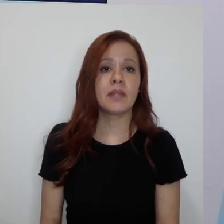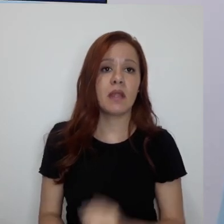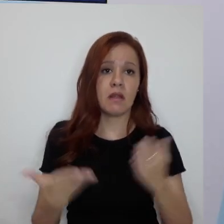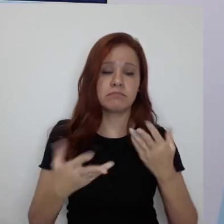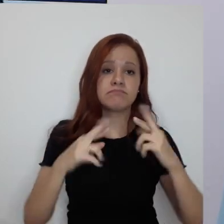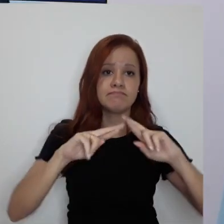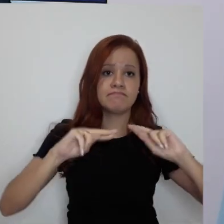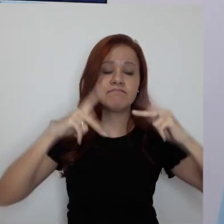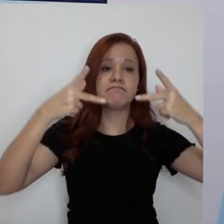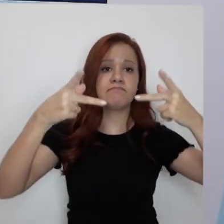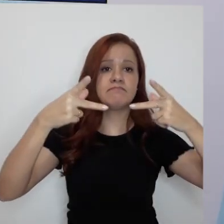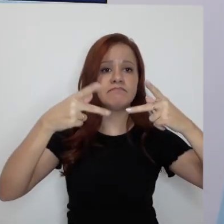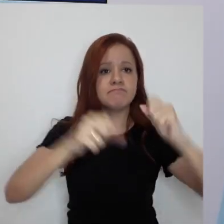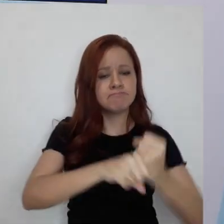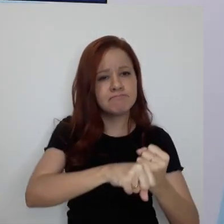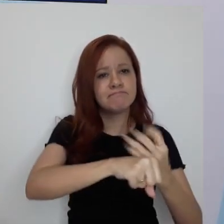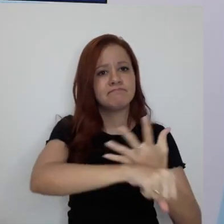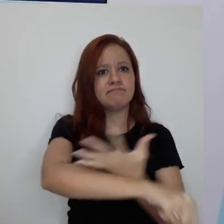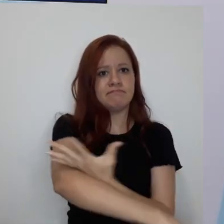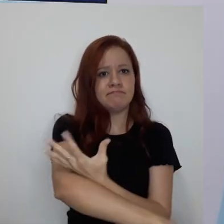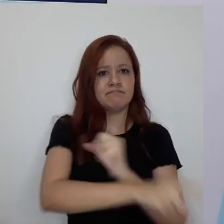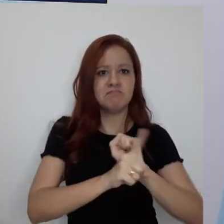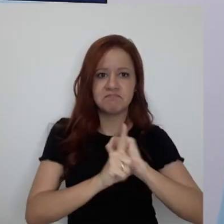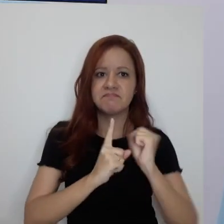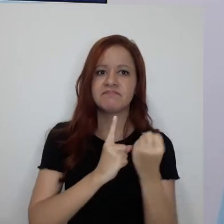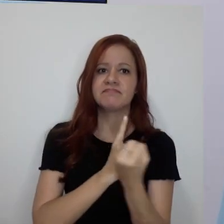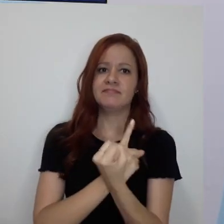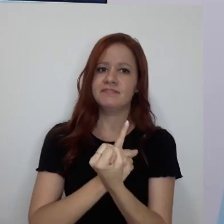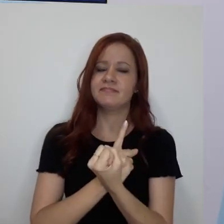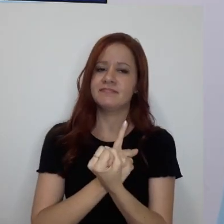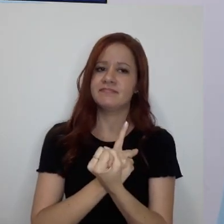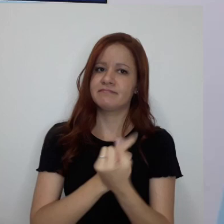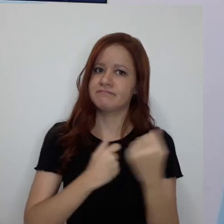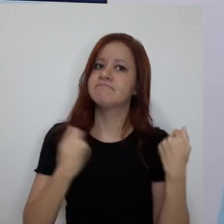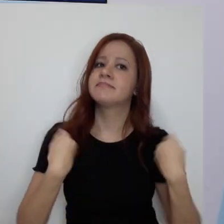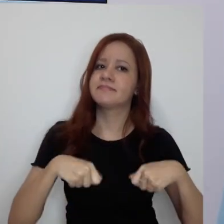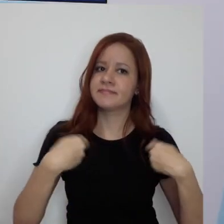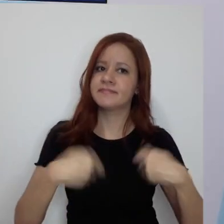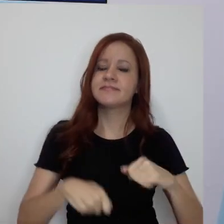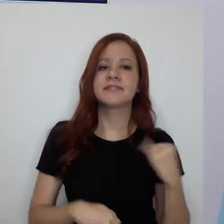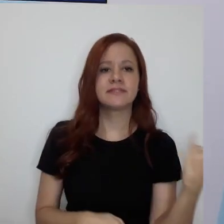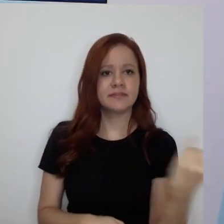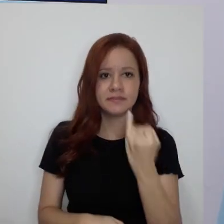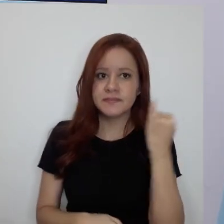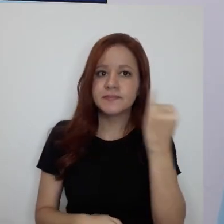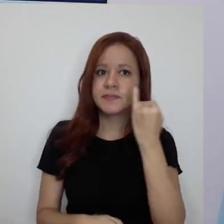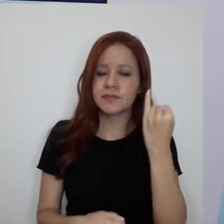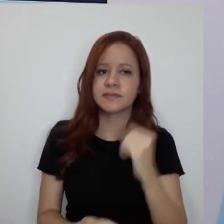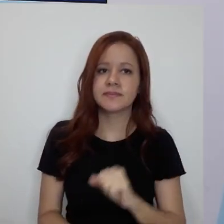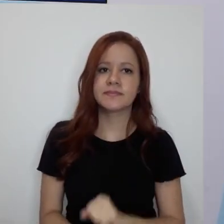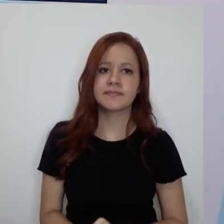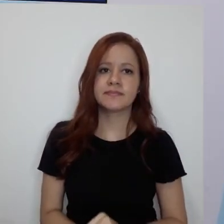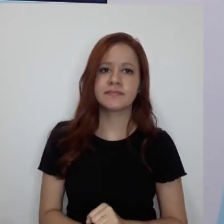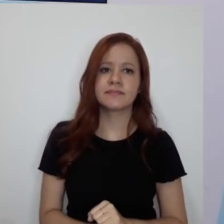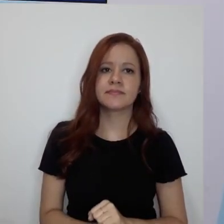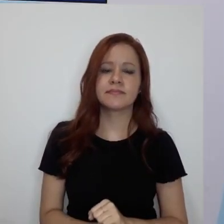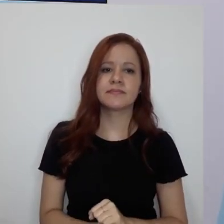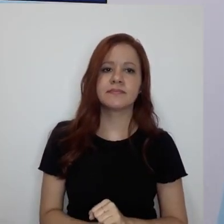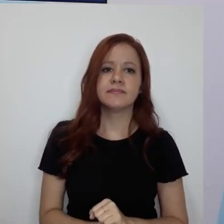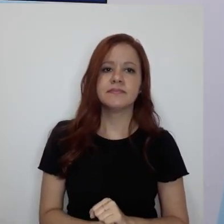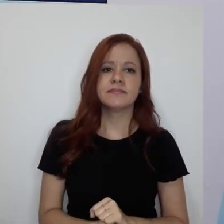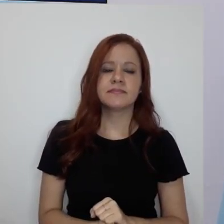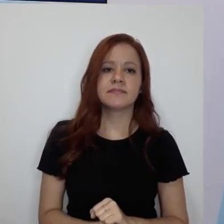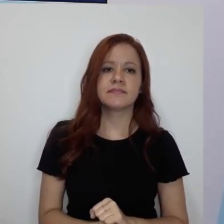são pertinentes, que são necessárias a esse convívio que a gente vai ter com o outro, né? O chamado convívio social.